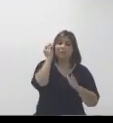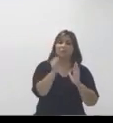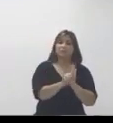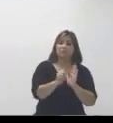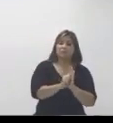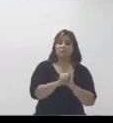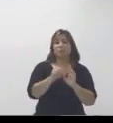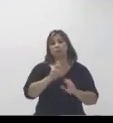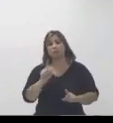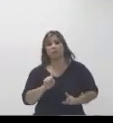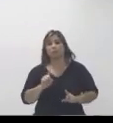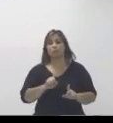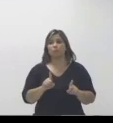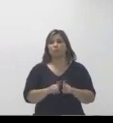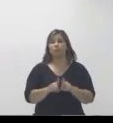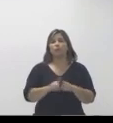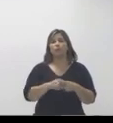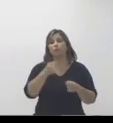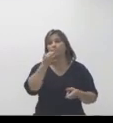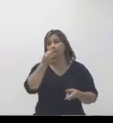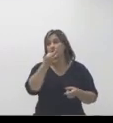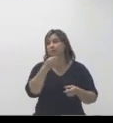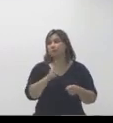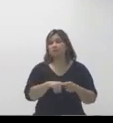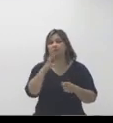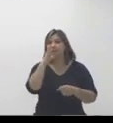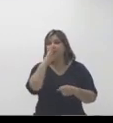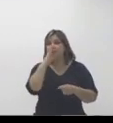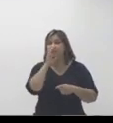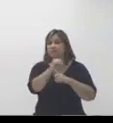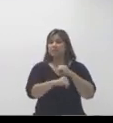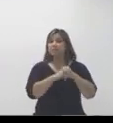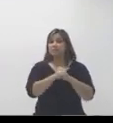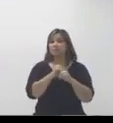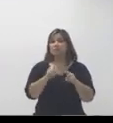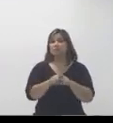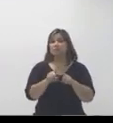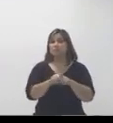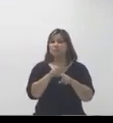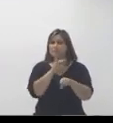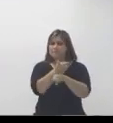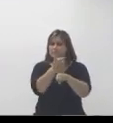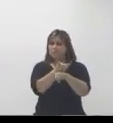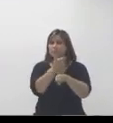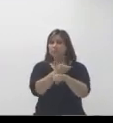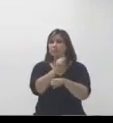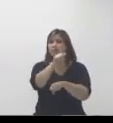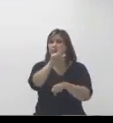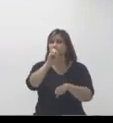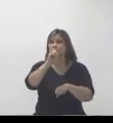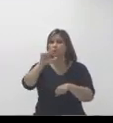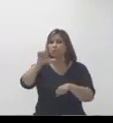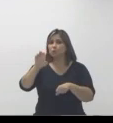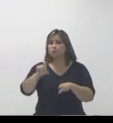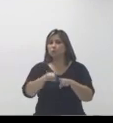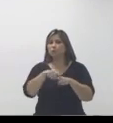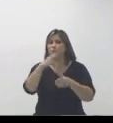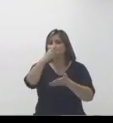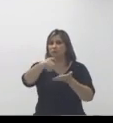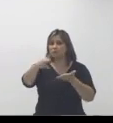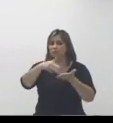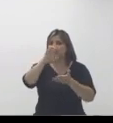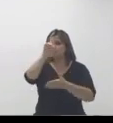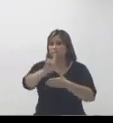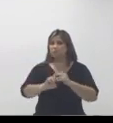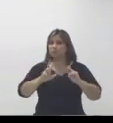como sugestão queria deixar para quem está nos assistindo de que busca no google para ler é tanto a convenção sobre os direitos da